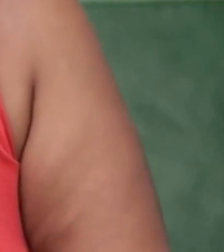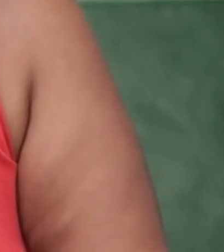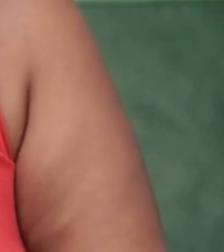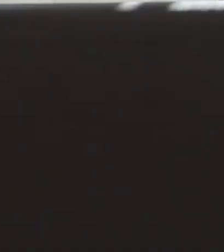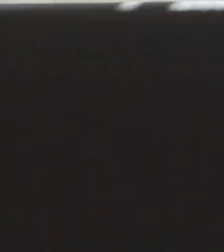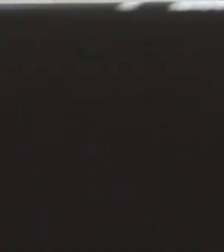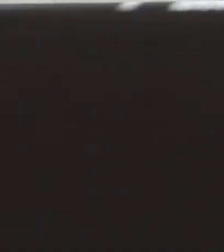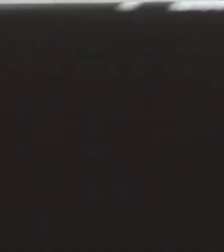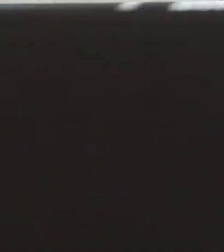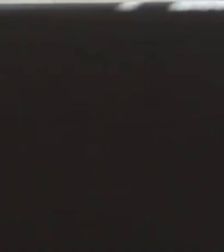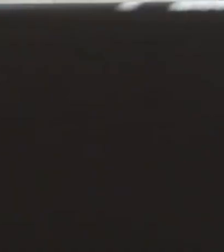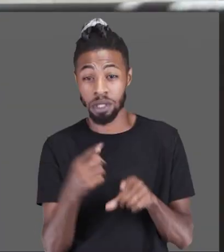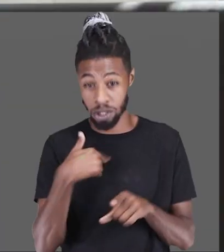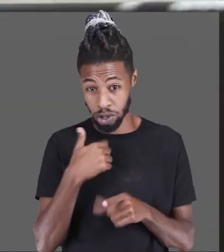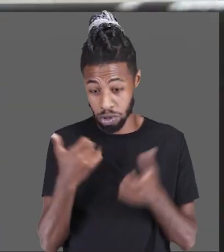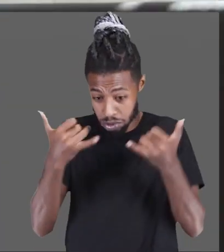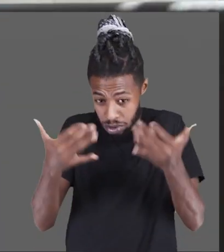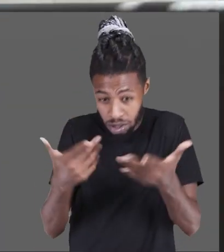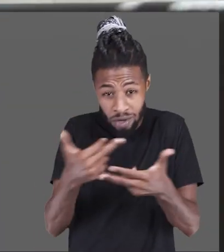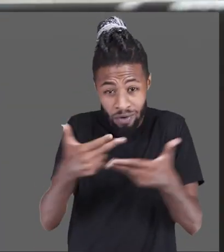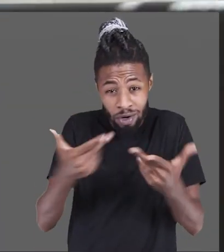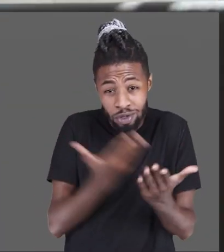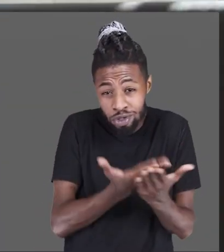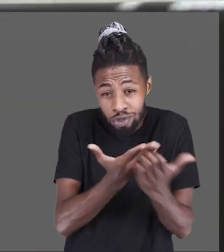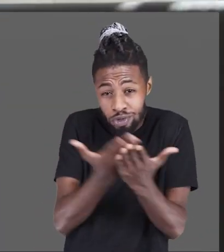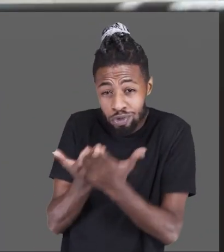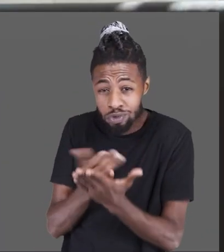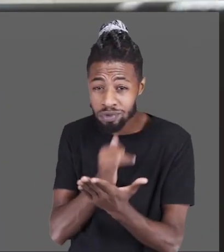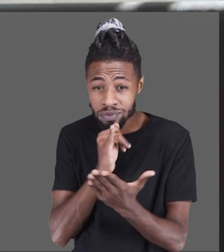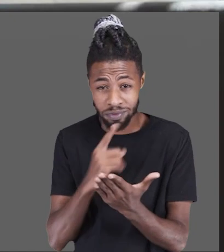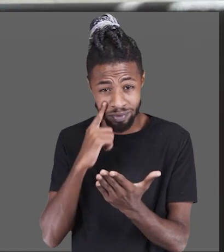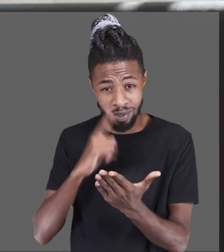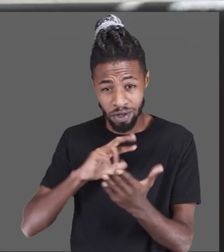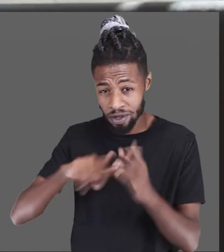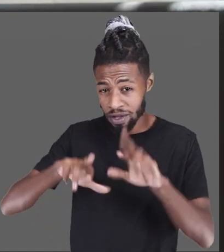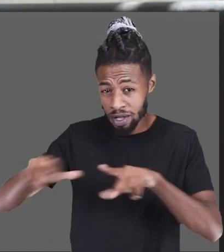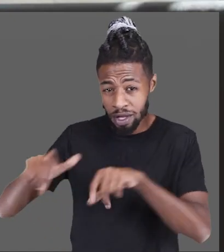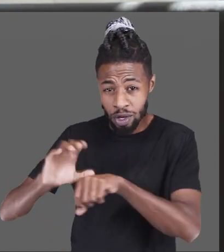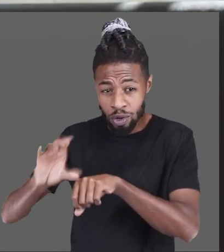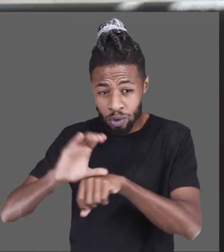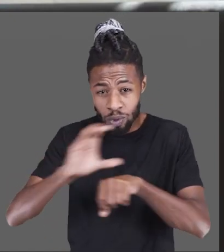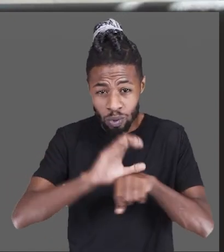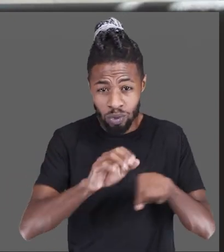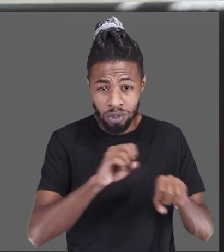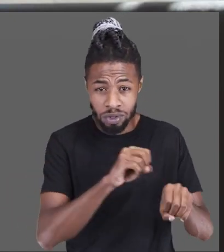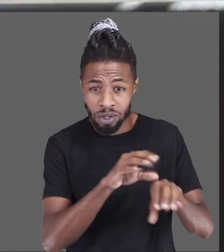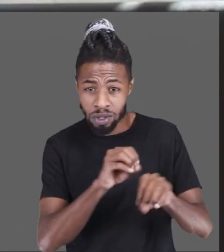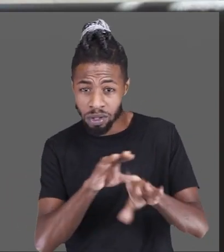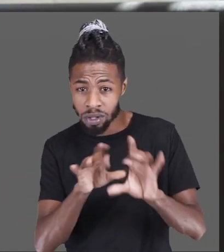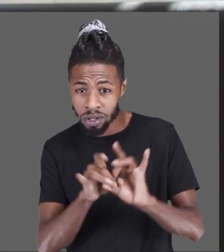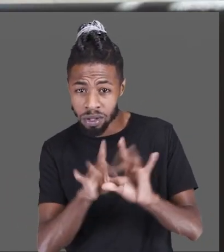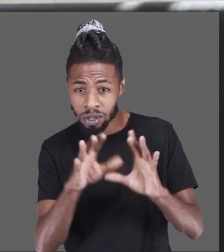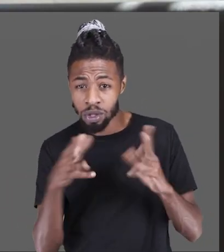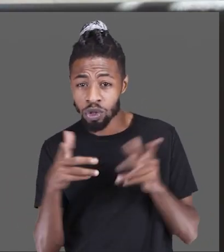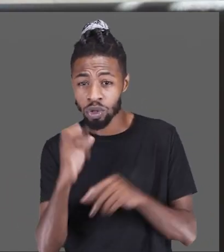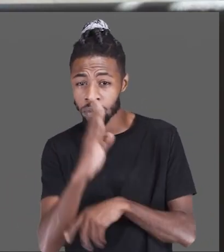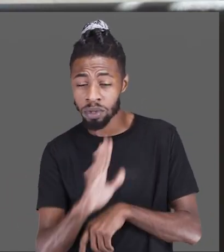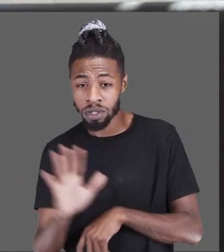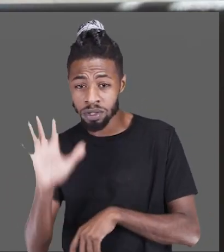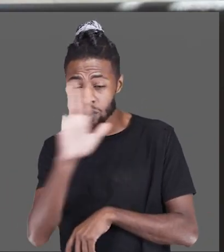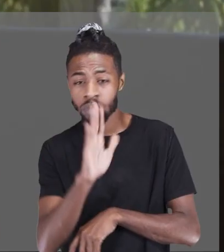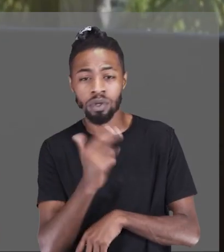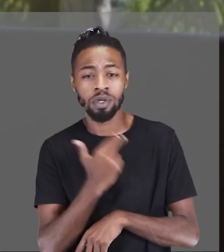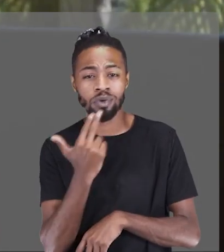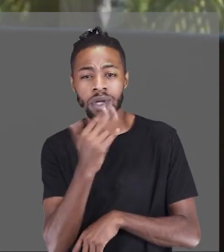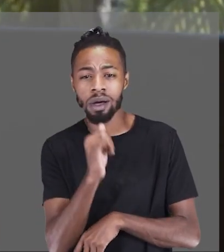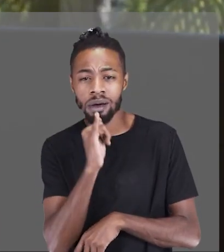desse aula. Sou eu que estou dizendo, os vários estudos que mergulharam nos diferentes cursos de licenciaturas de todo o